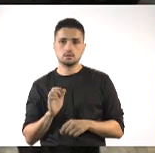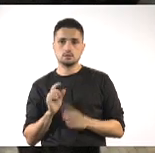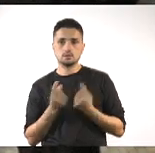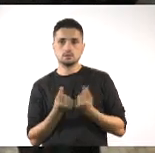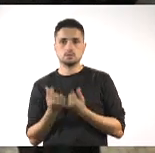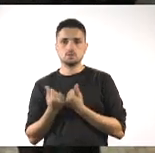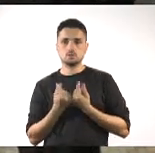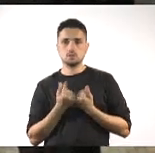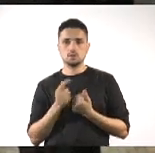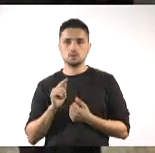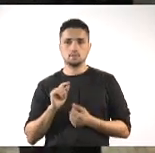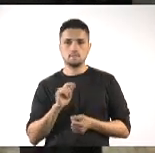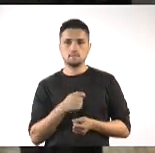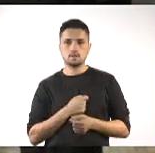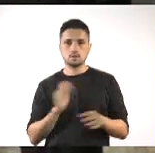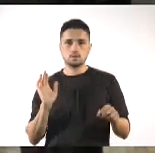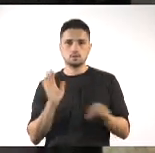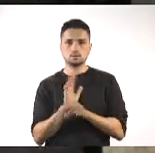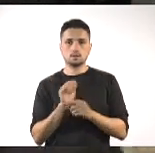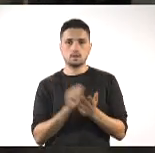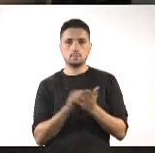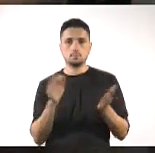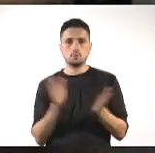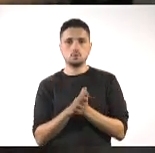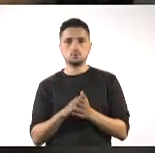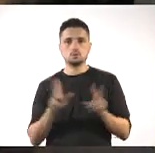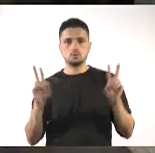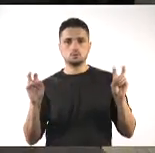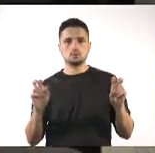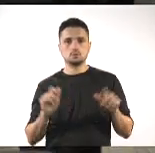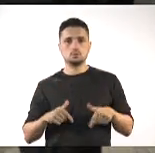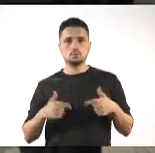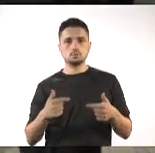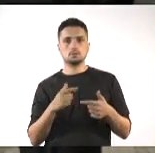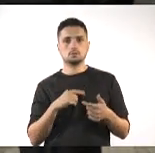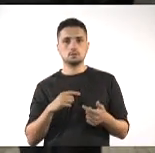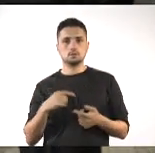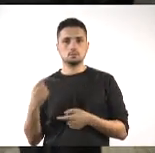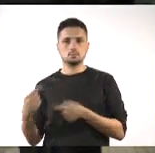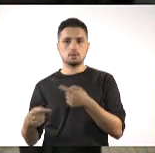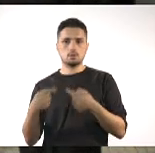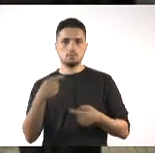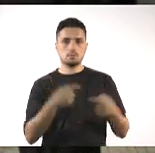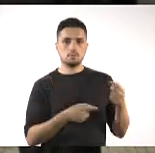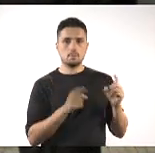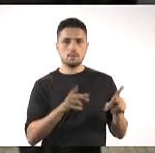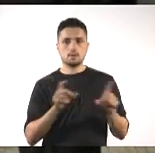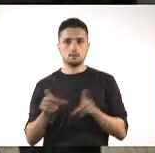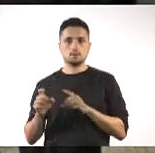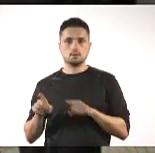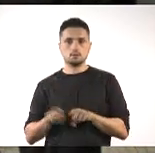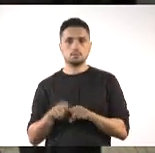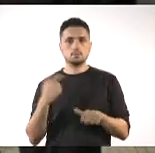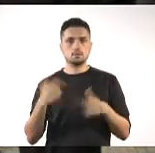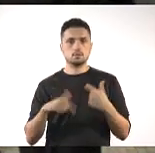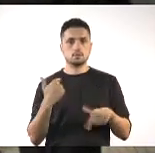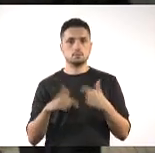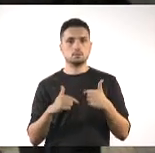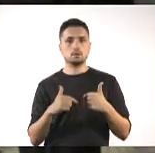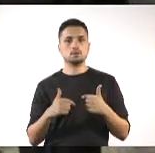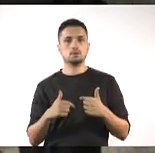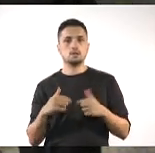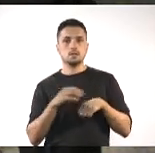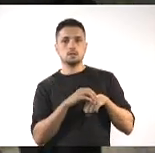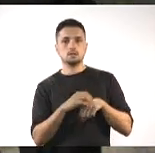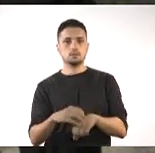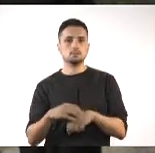fiscais relativos ao imposto sobre operações relativas à circulação de mercadorias e prestação de serviços de transporte